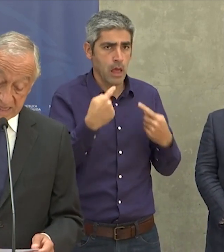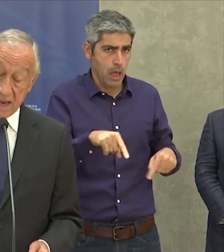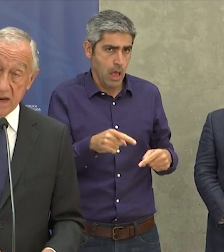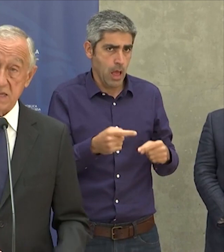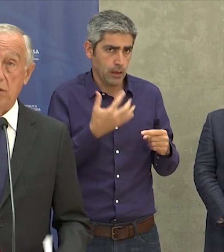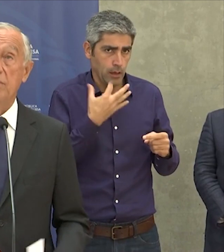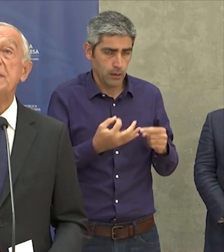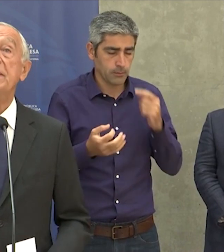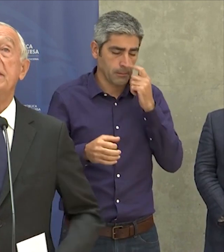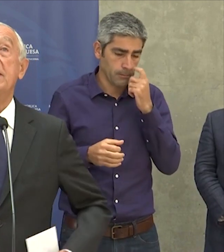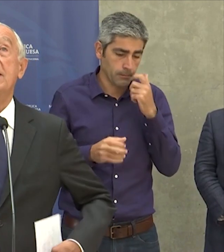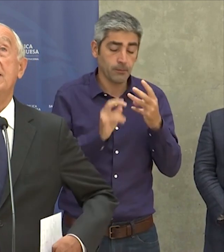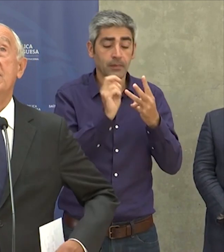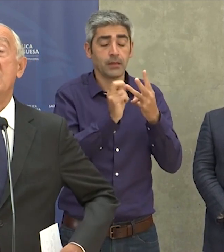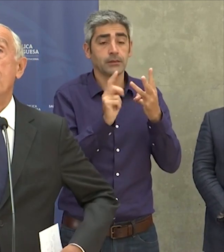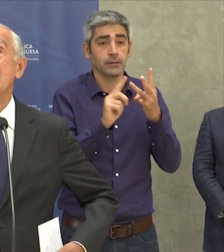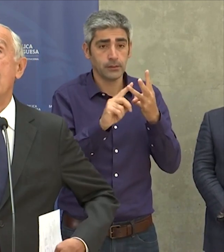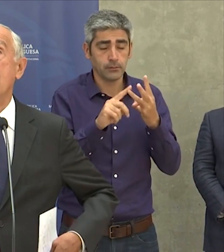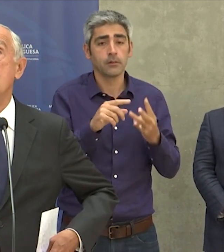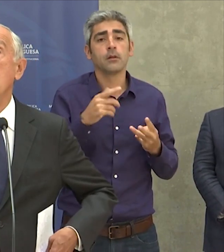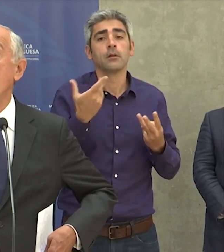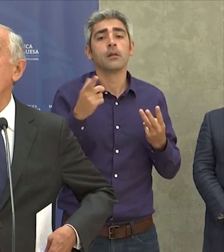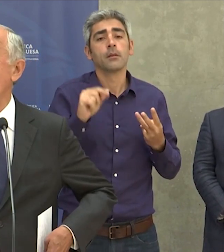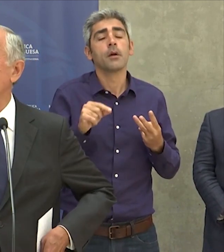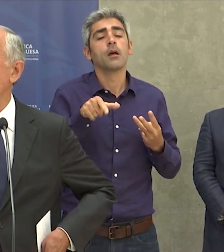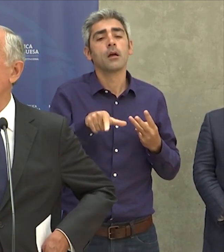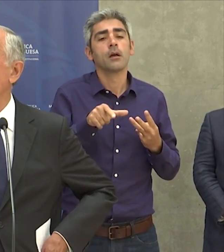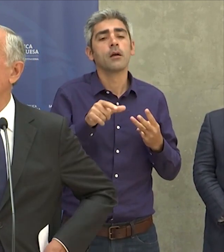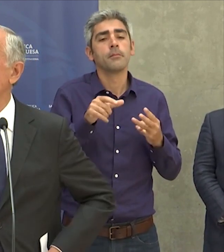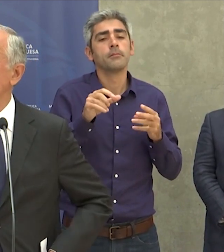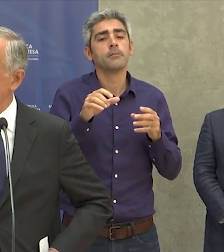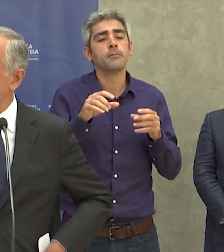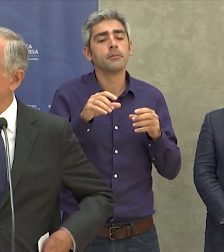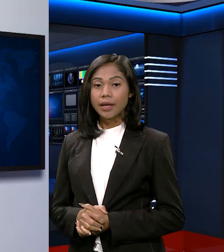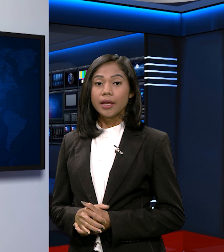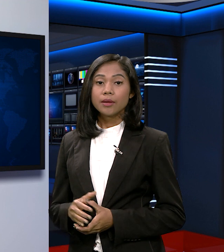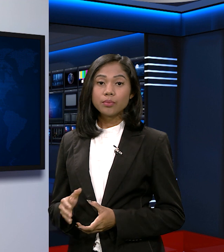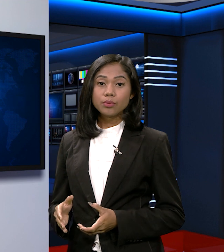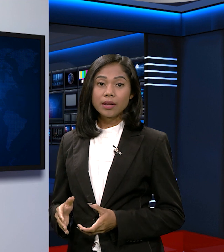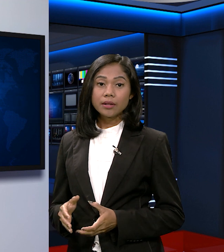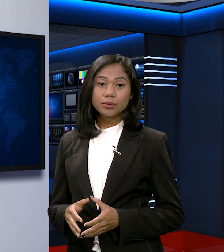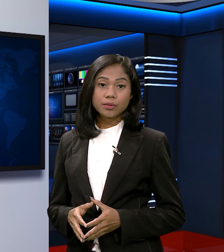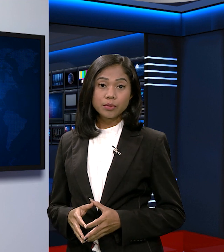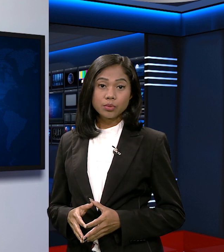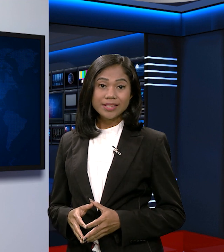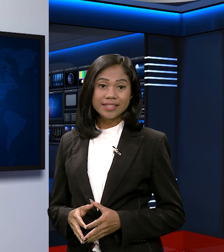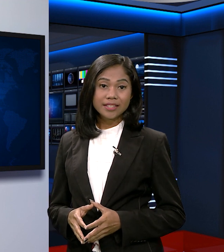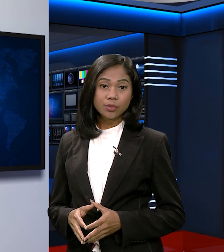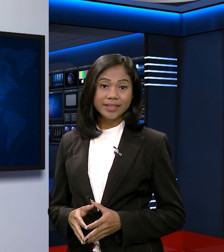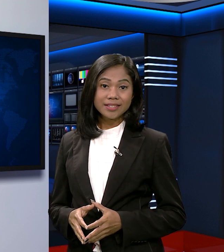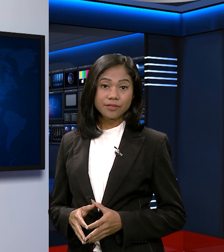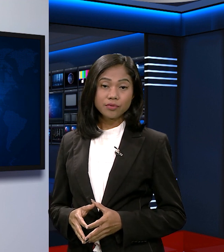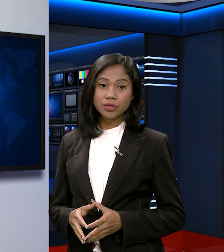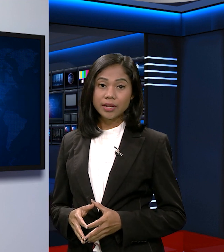Uma terceira razão, está a passar-se do plano macro para o plano micro. Em Portugal, 12 pessoas,